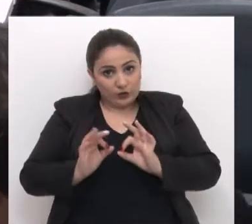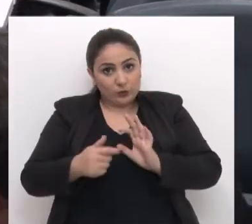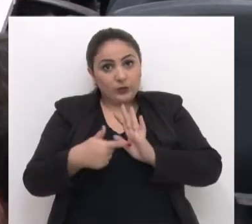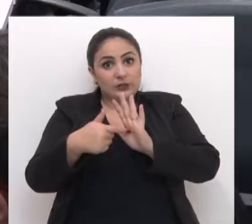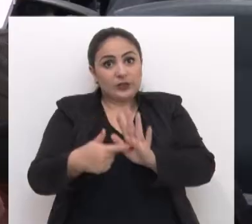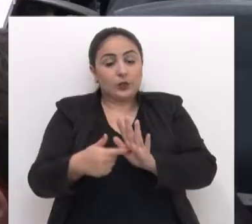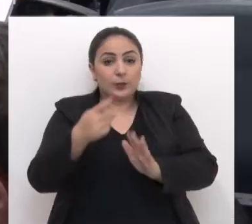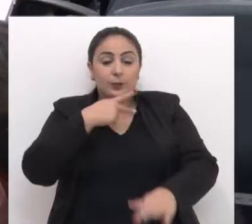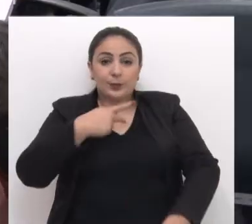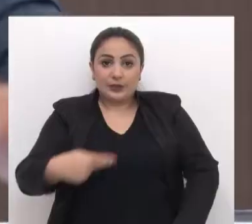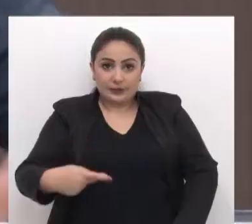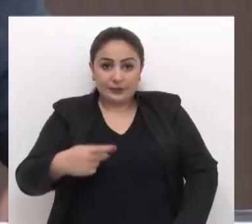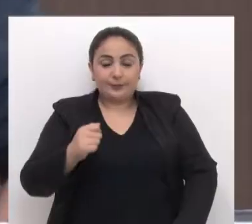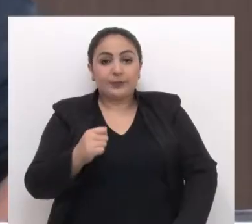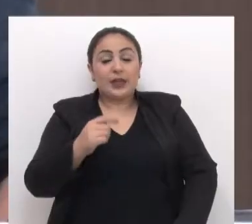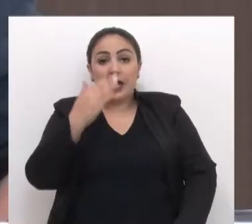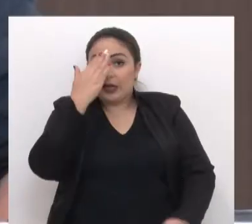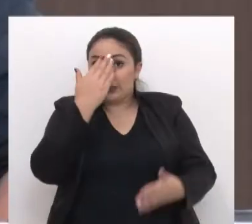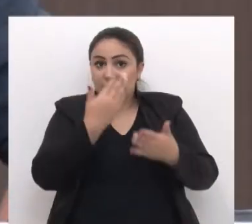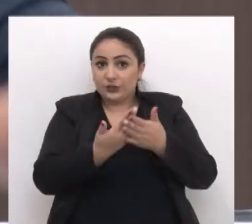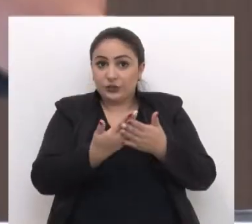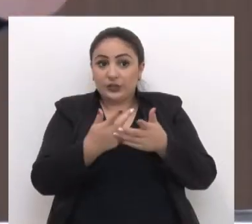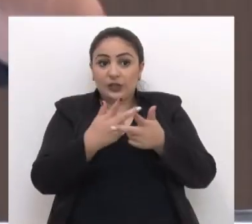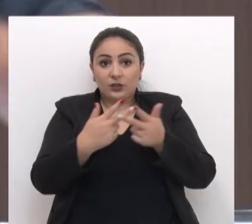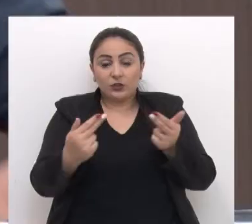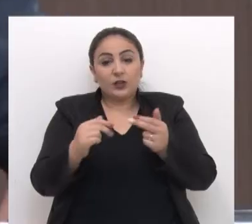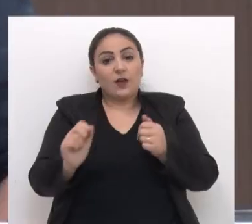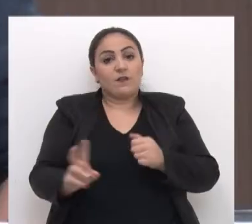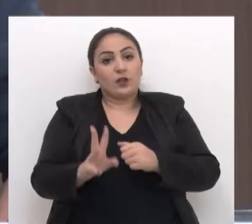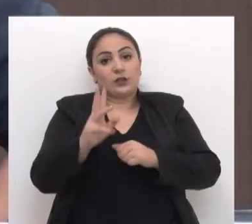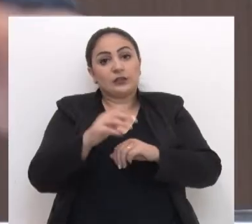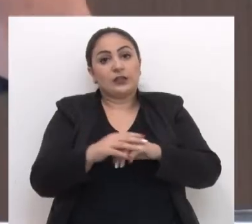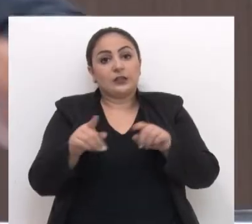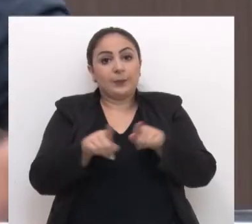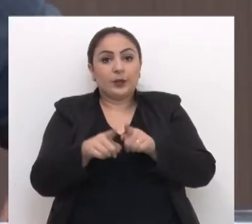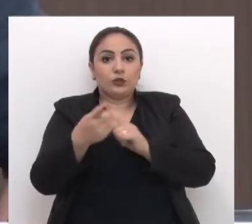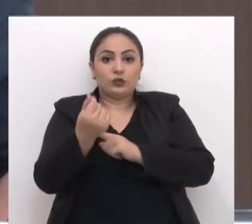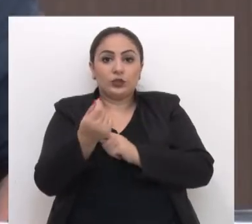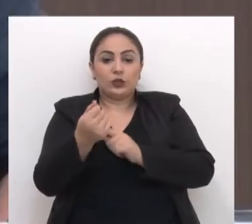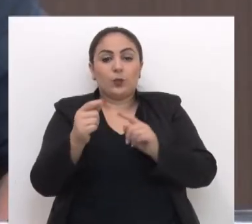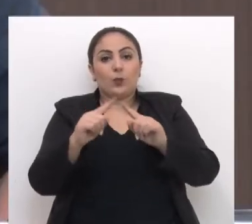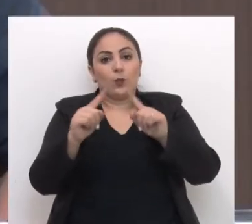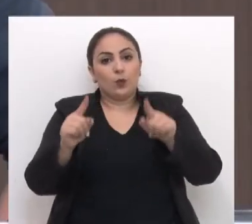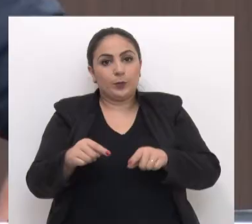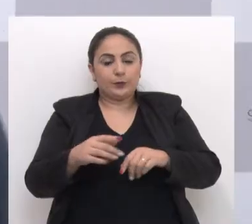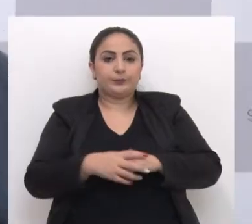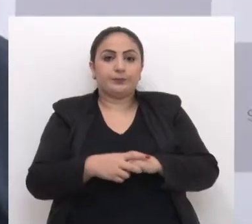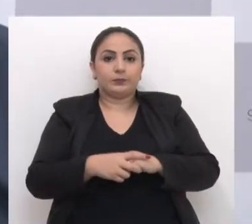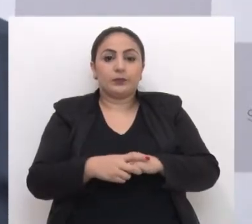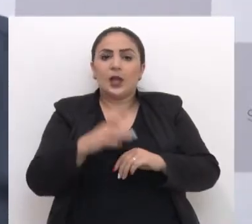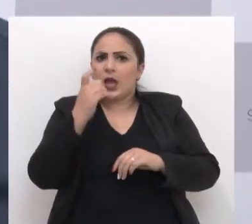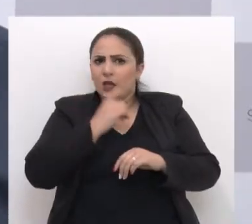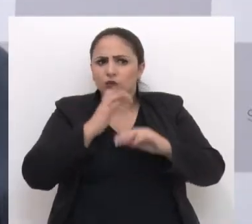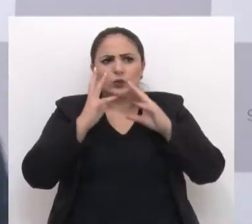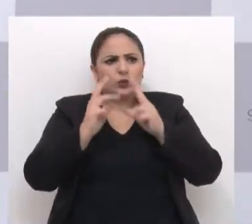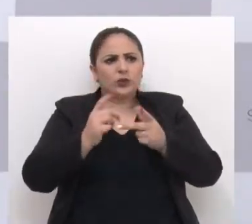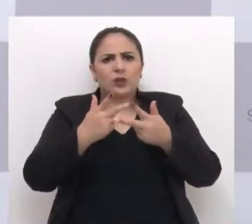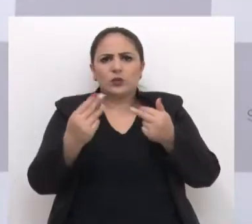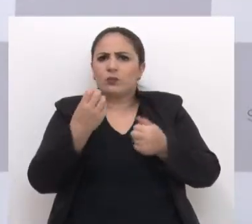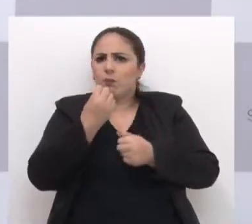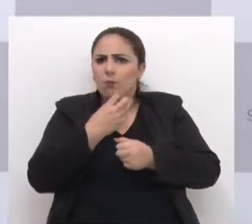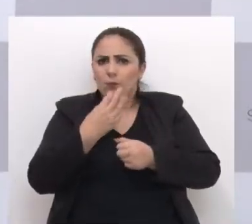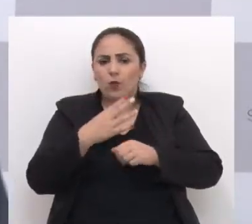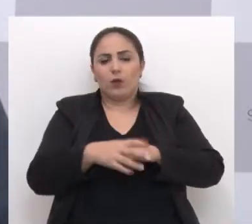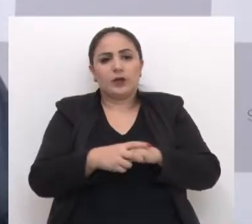Jair Bolsonaro. Ele acredita que a medida vai valorizar o dinheiro público. Acho que tem todas as